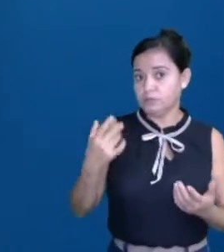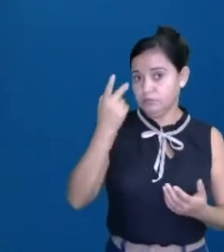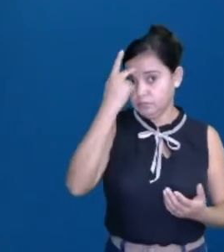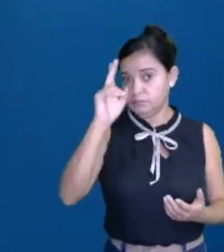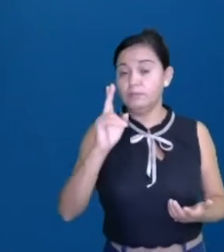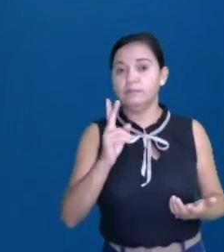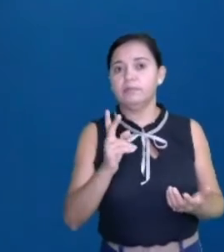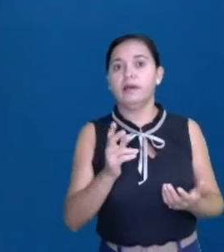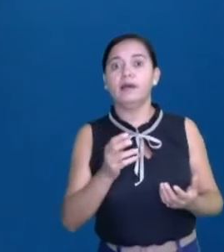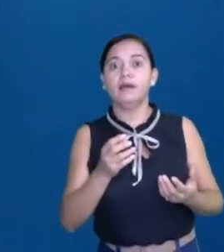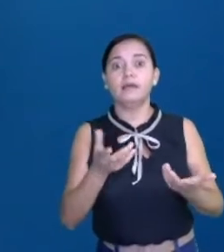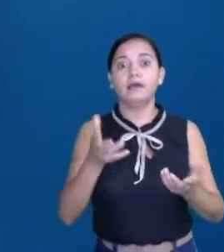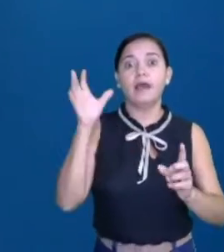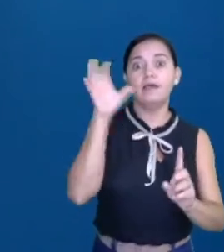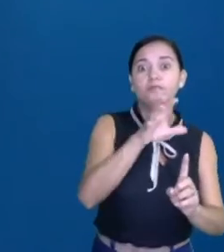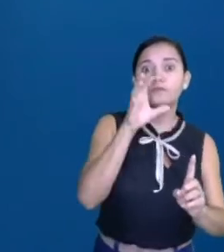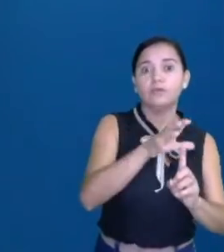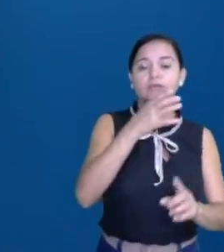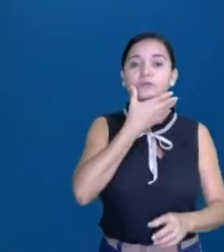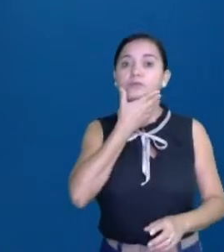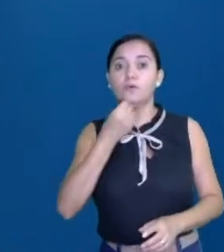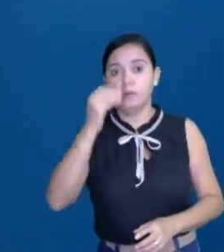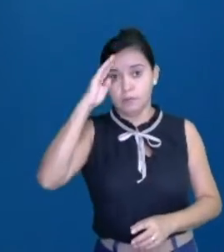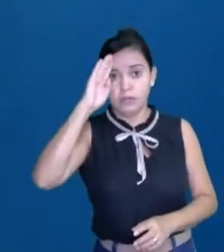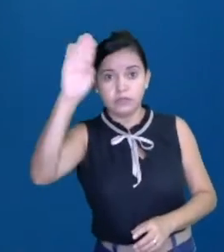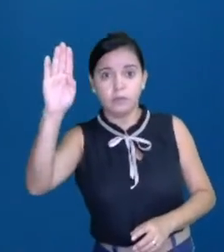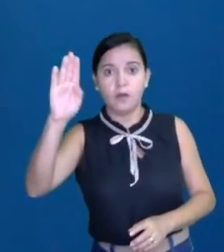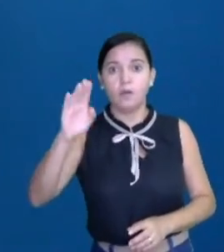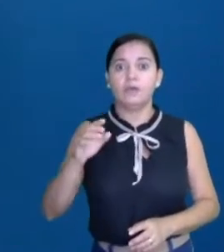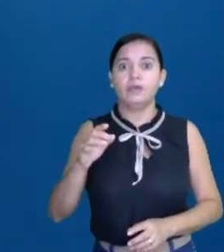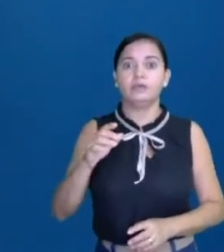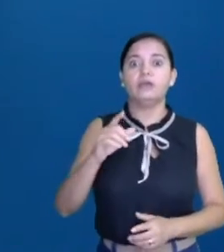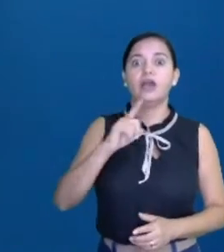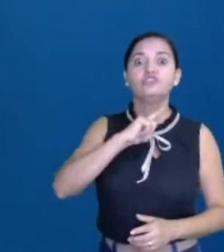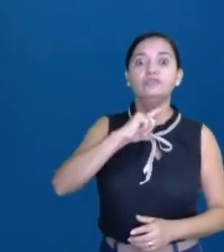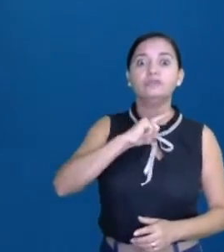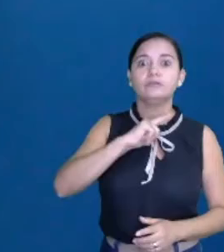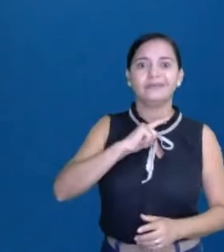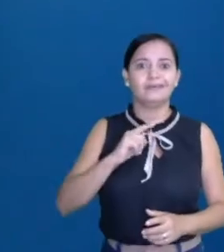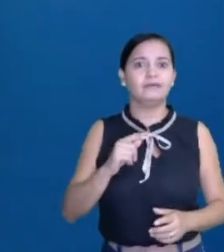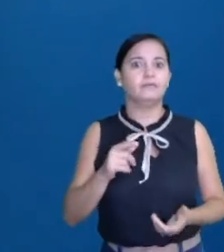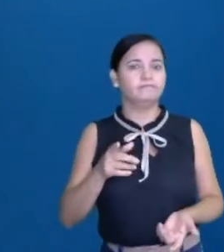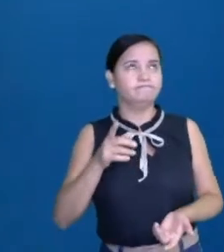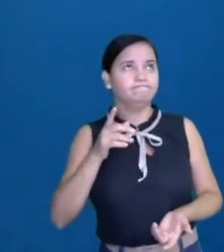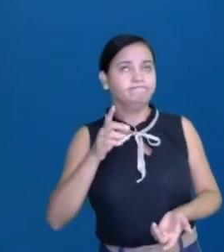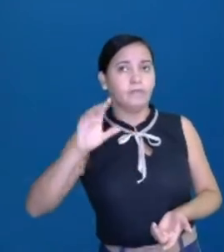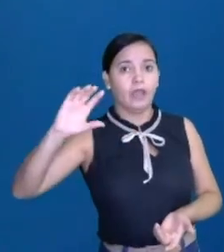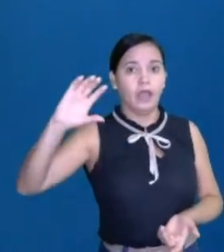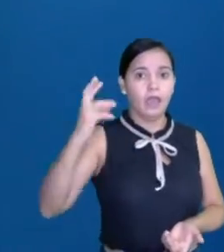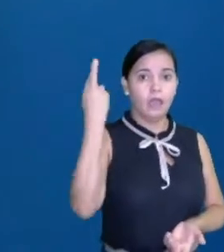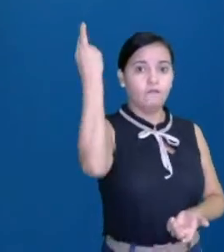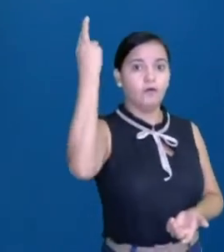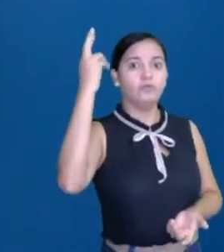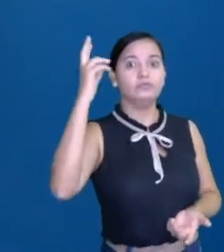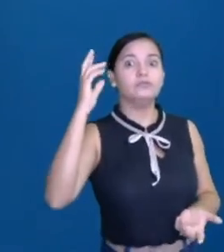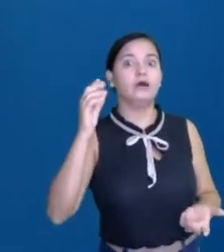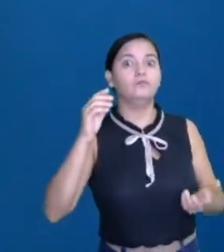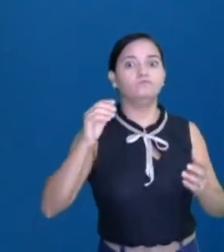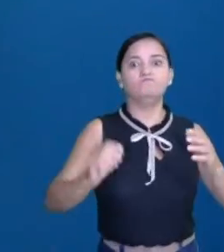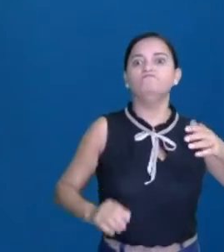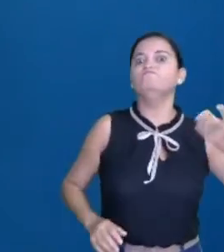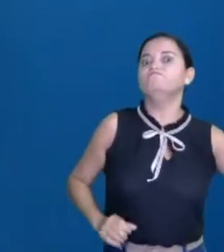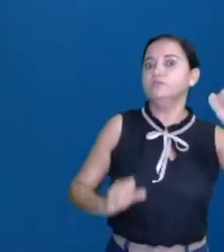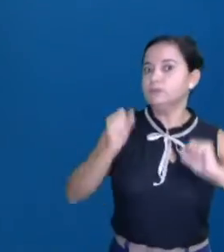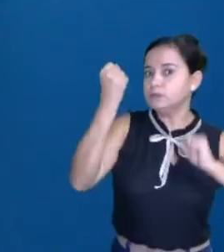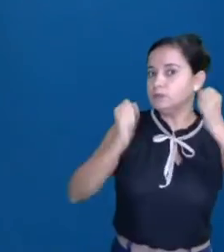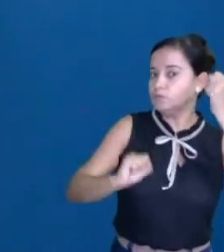ação do homem, principalmente quando a gente vê essa ação antrópica do homem a partir da Revolução Industrial, você percebe claramente